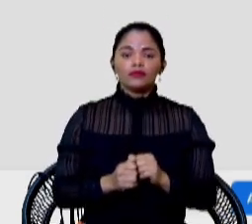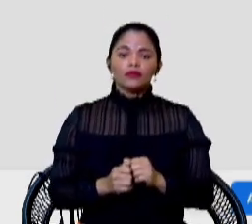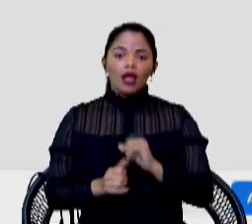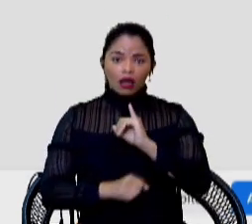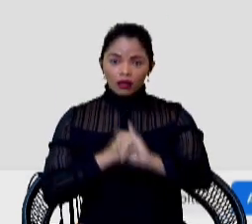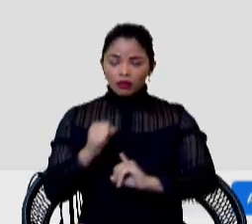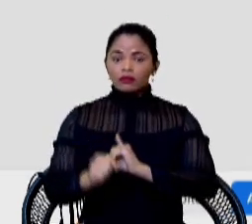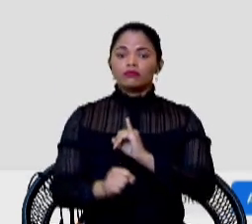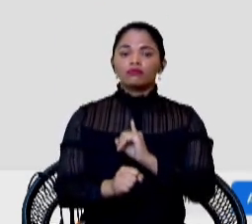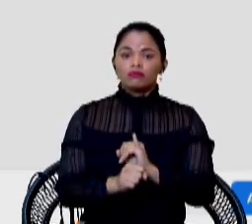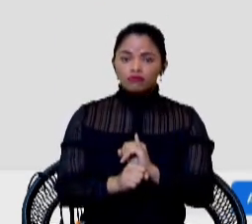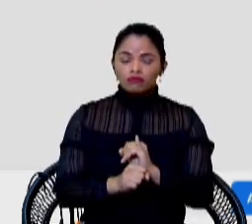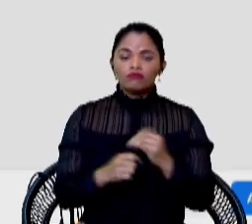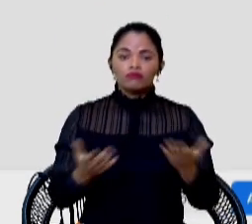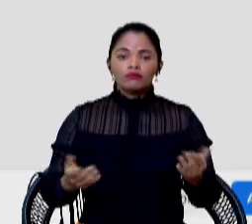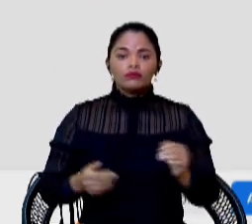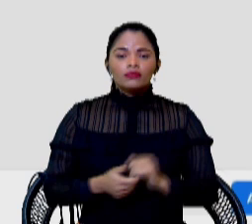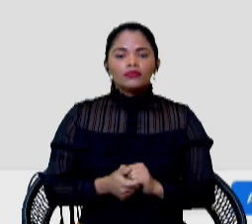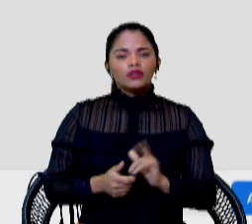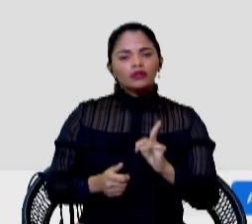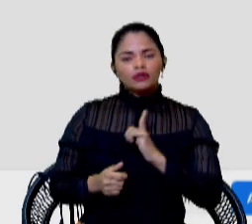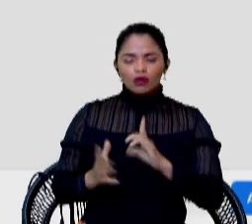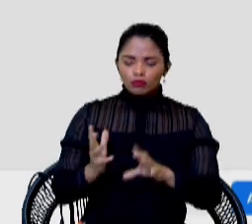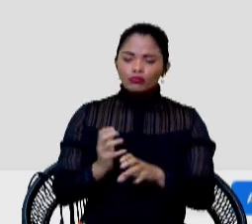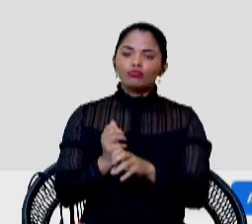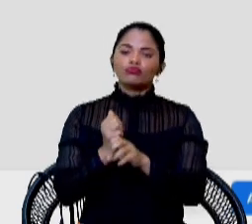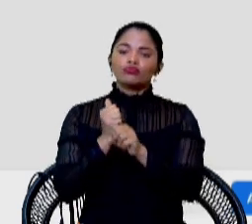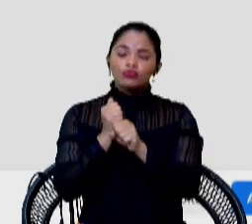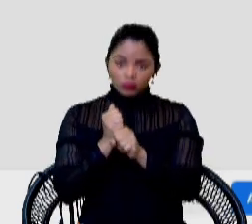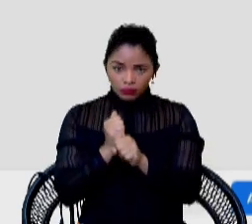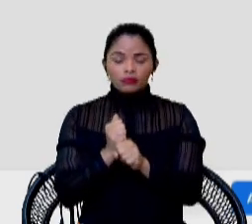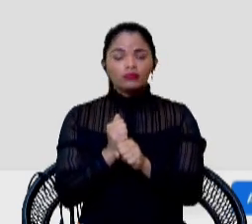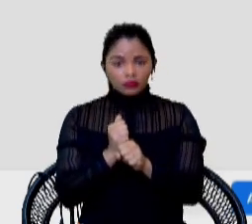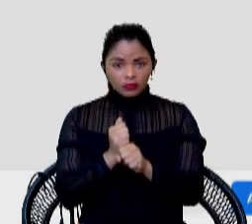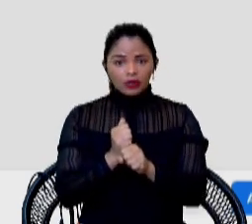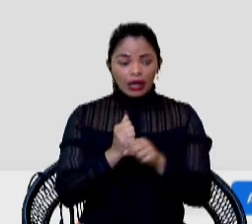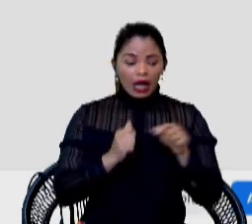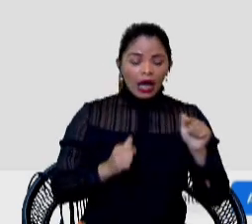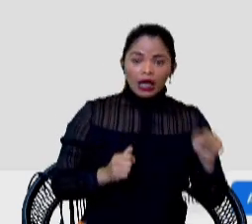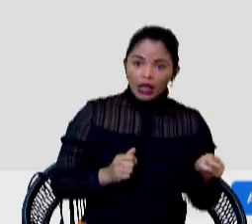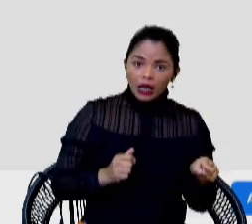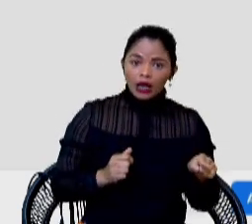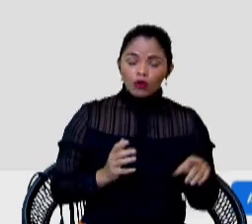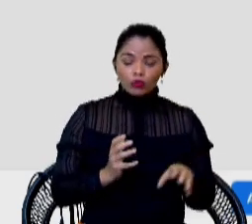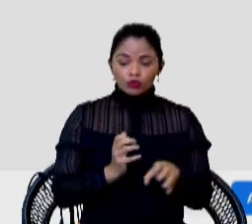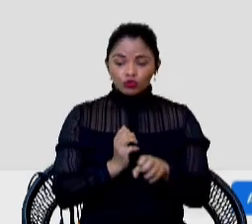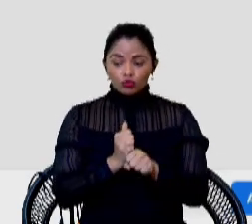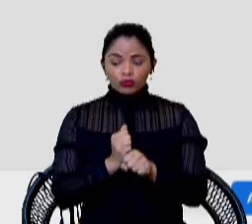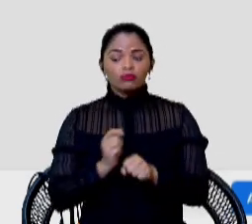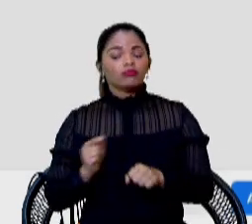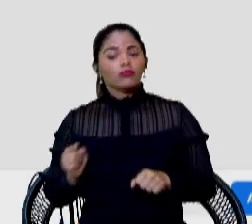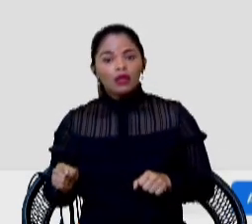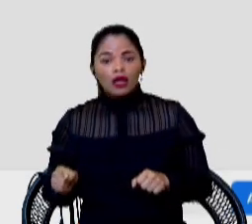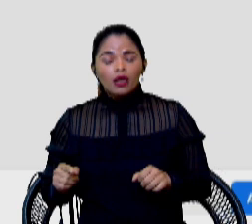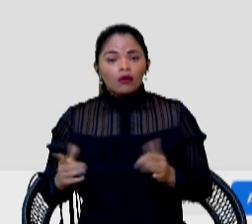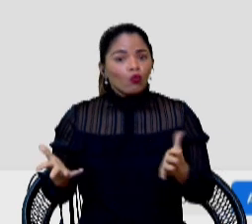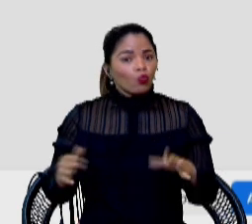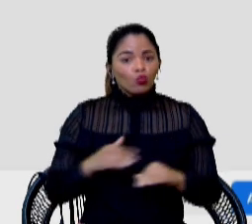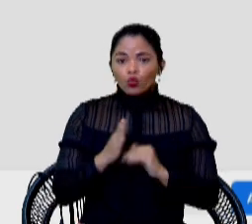bom? A gente tem aqui o orçamento, então pode ser um orçamento diário, pode ser um orçamento total que a gente tem, né?